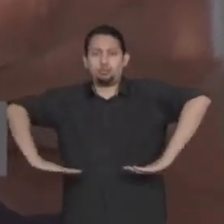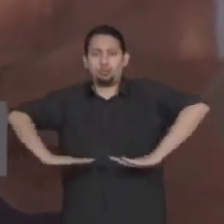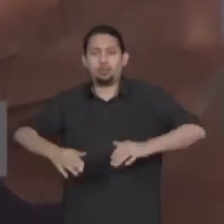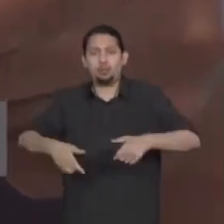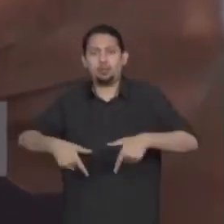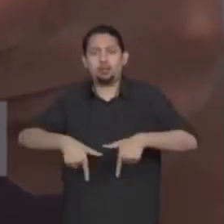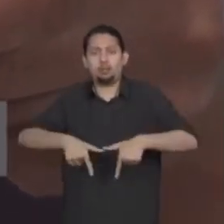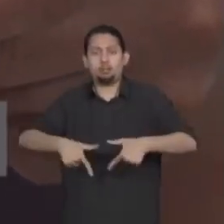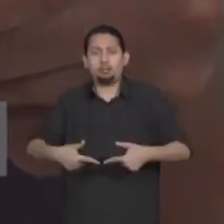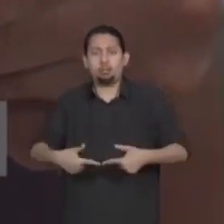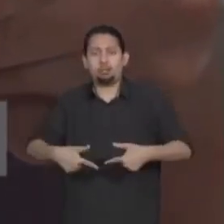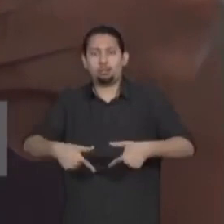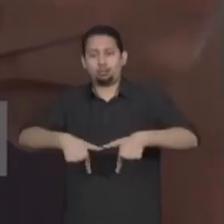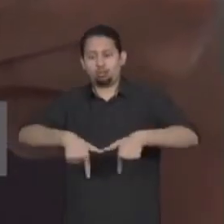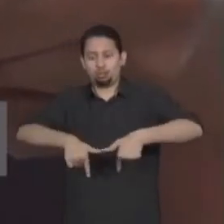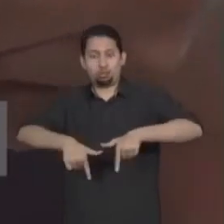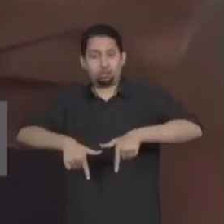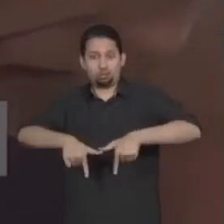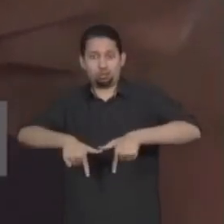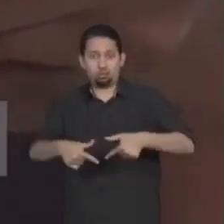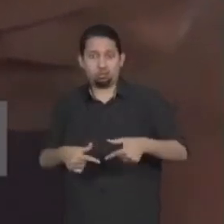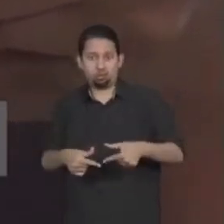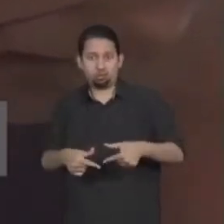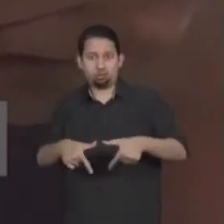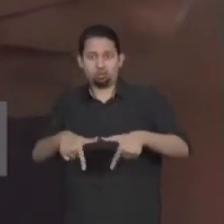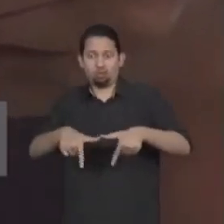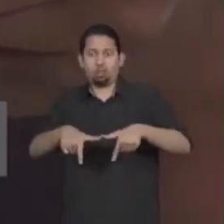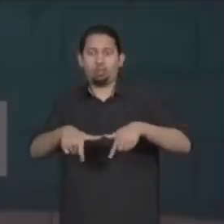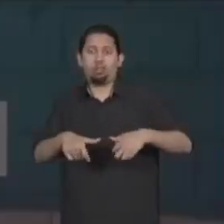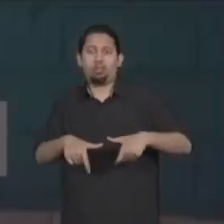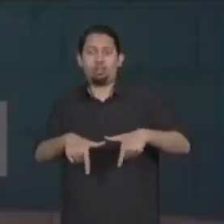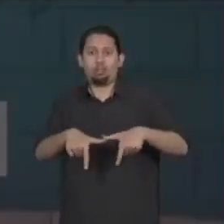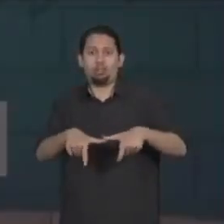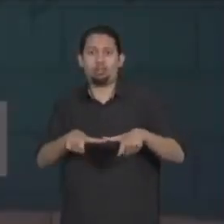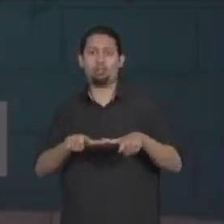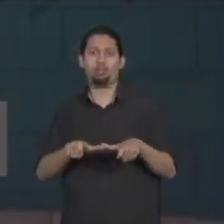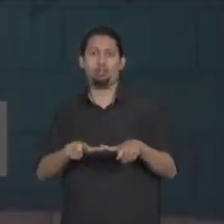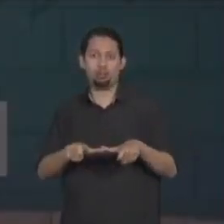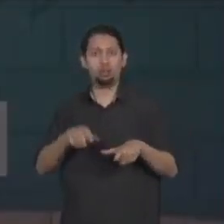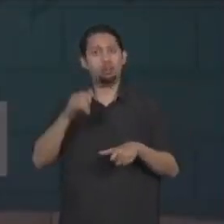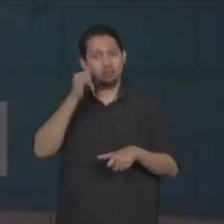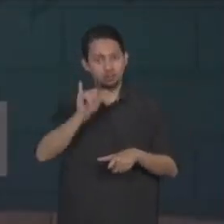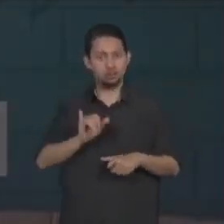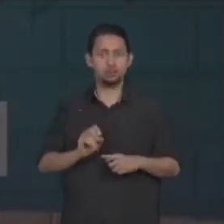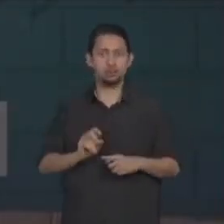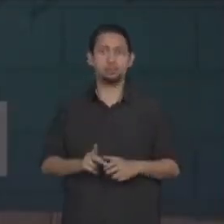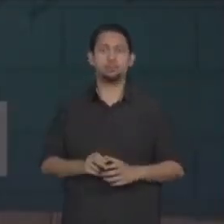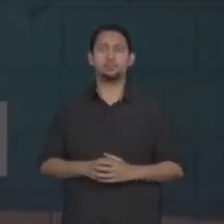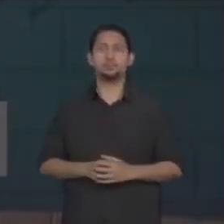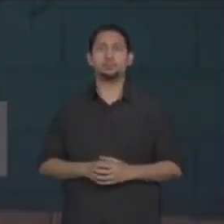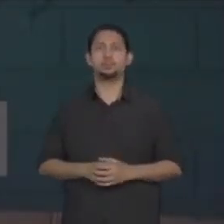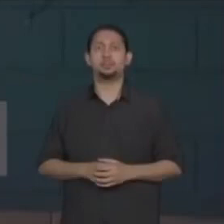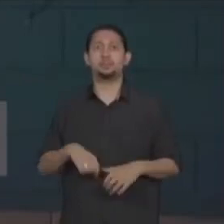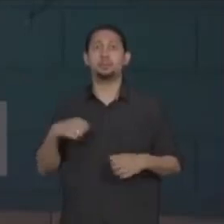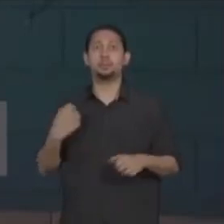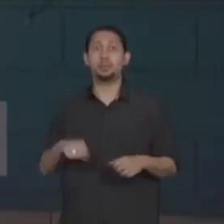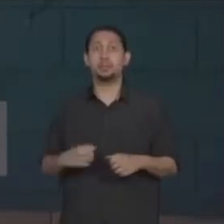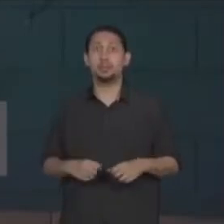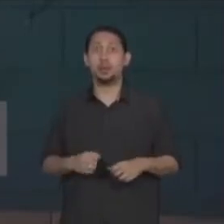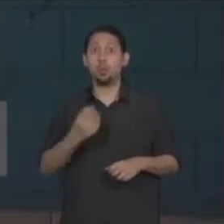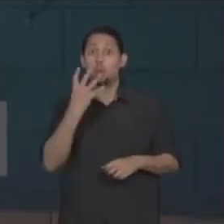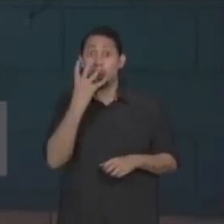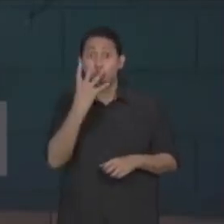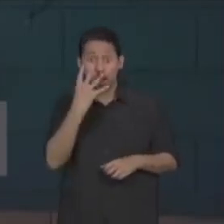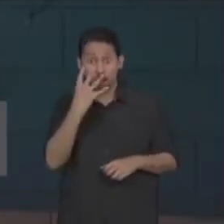pernas que impossibilitem ele de caminhar. Você vai precisar também de 4 peças